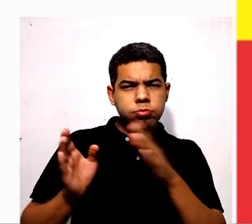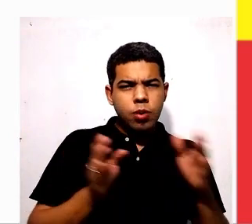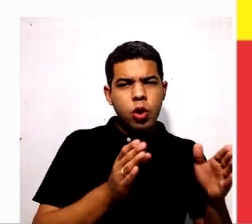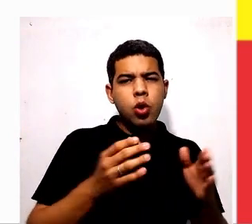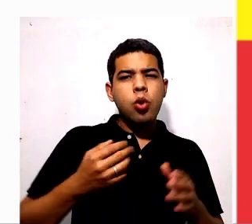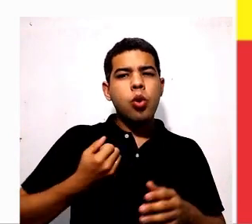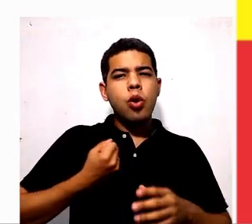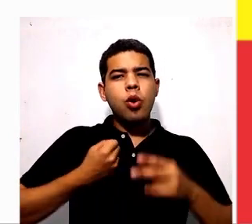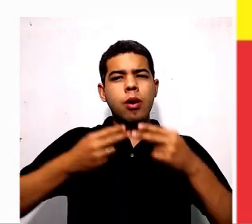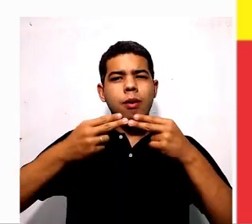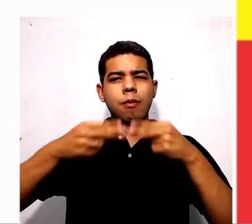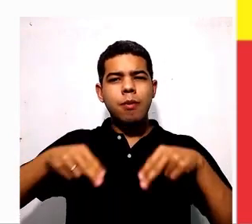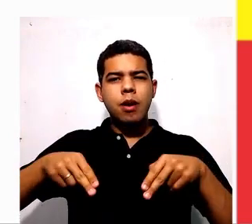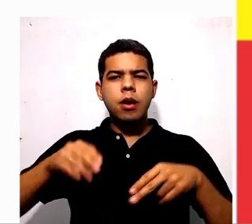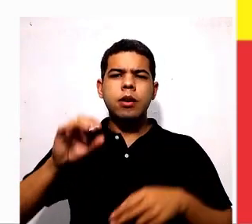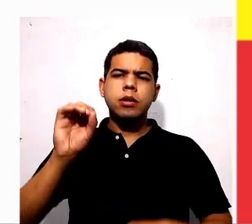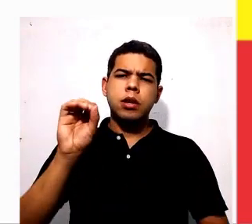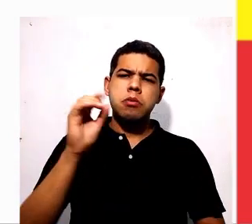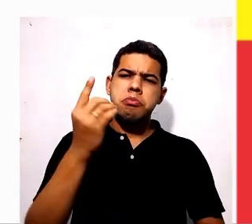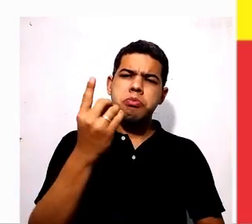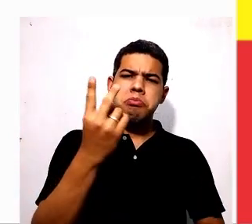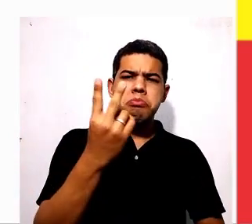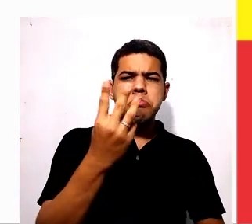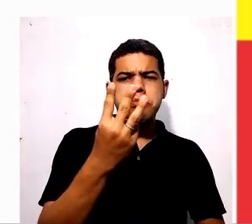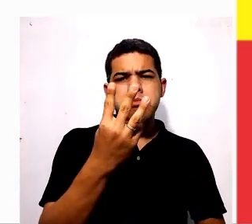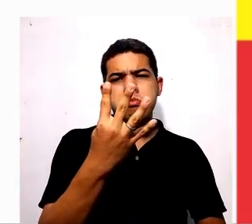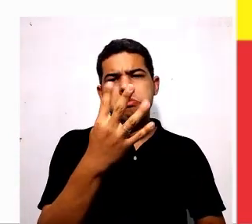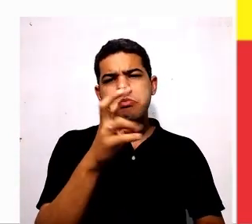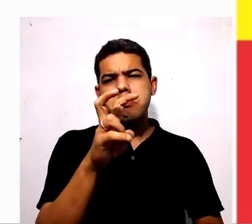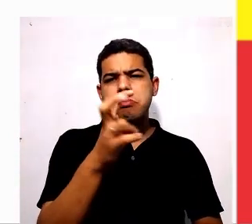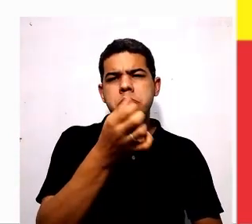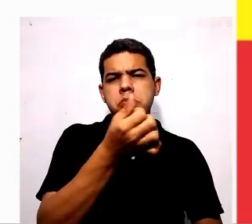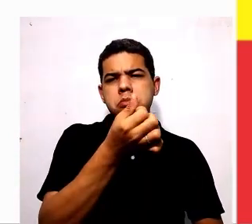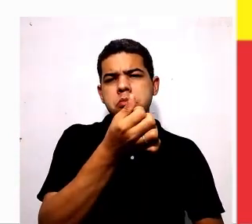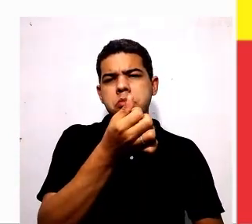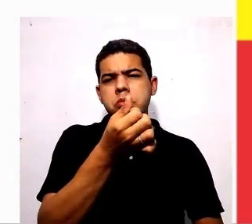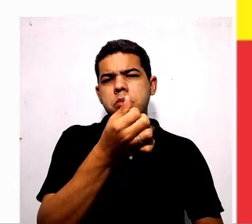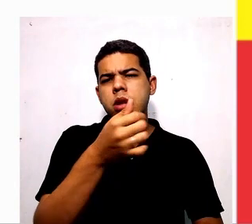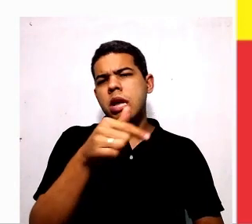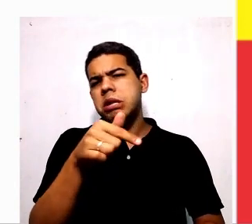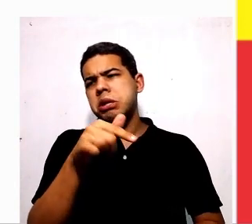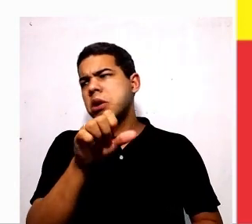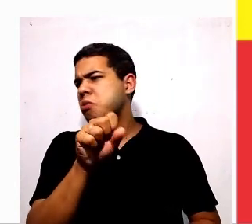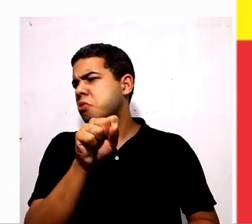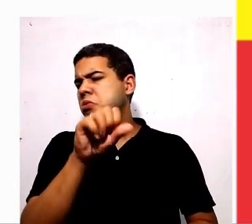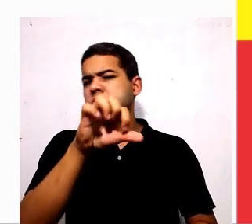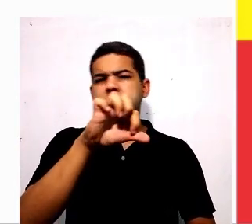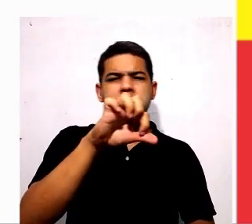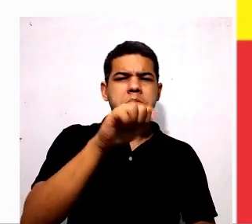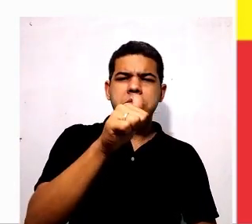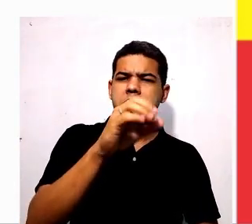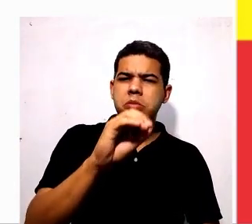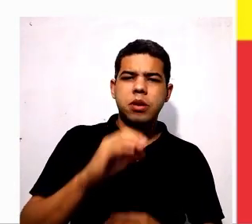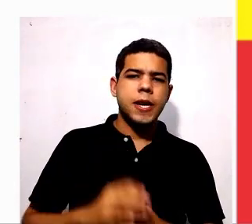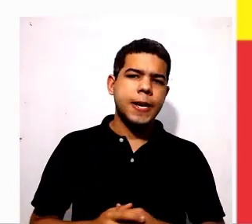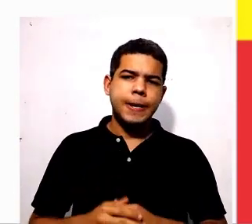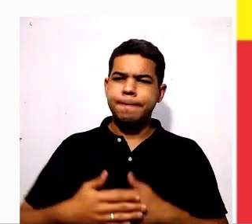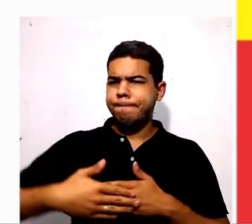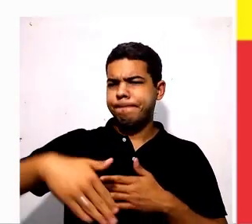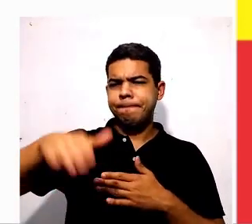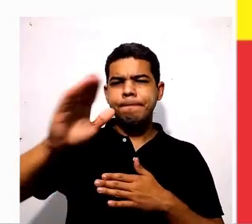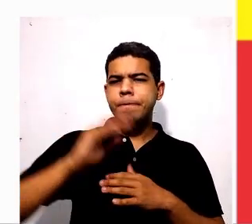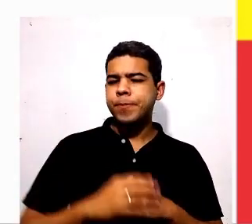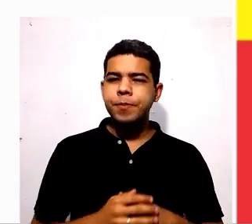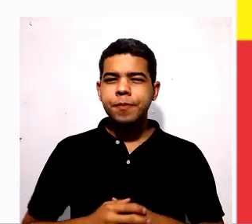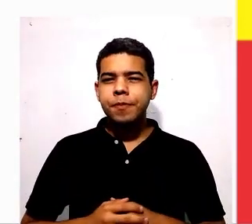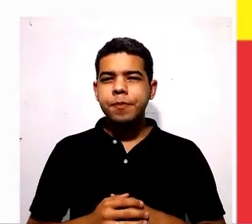números naturais. 0, 1, 2, 3, 4, 5, 6, 7, 8, 9, 10 e assim